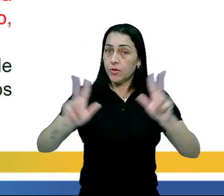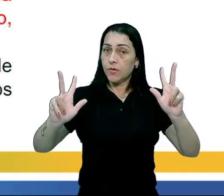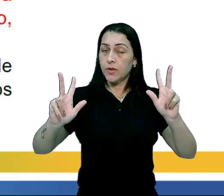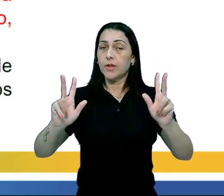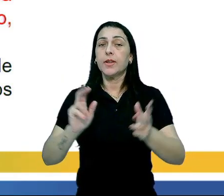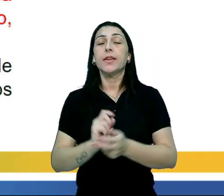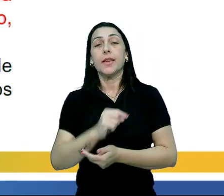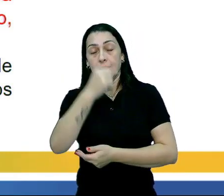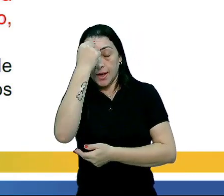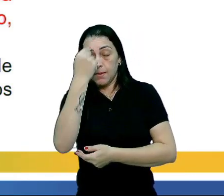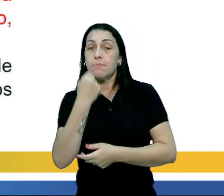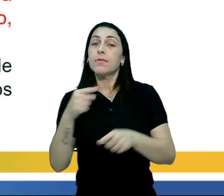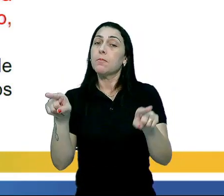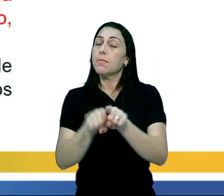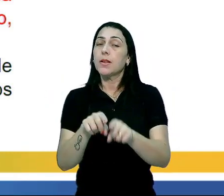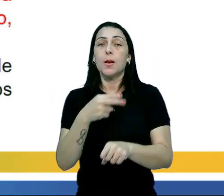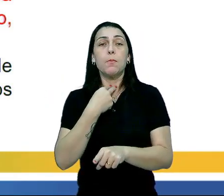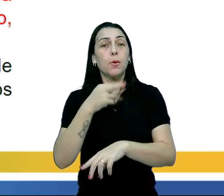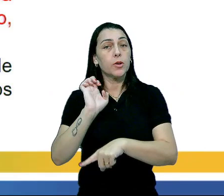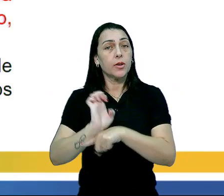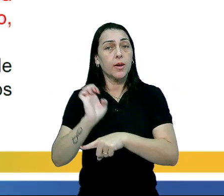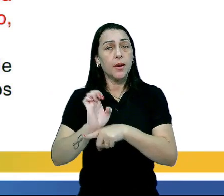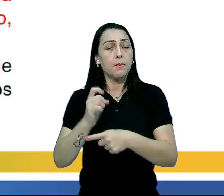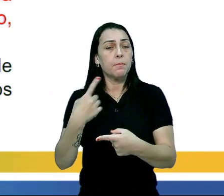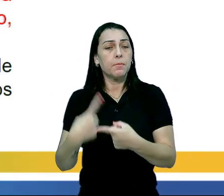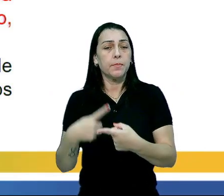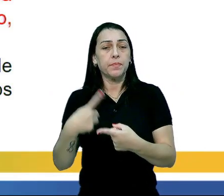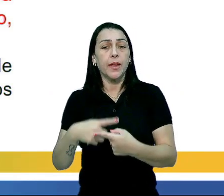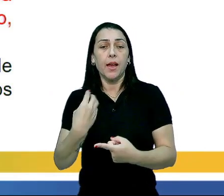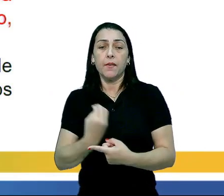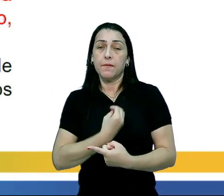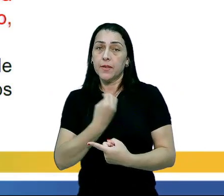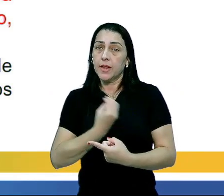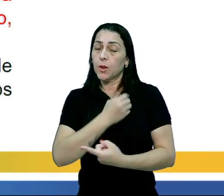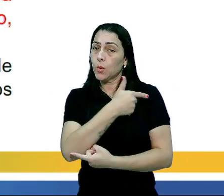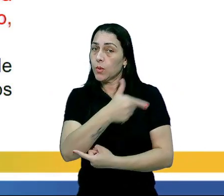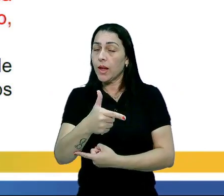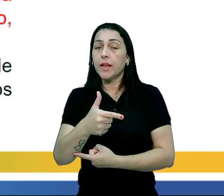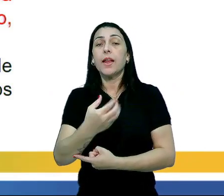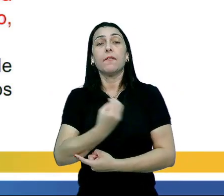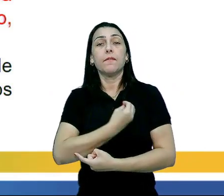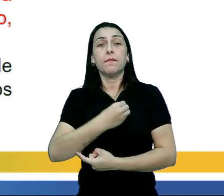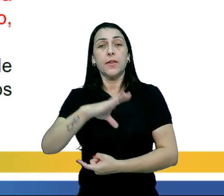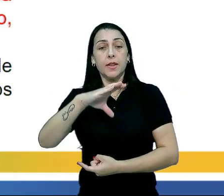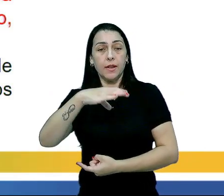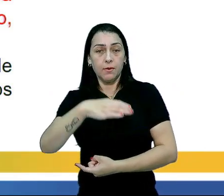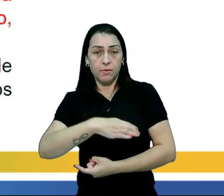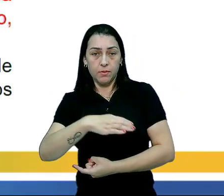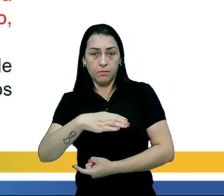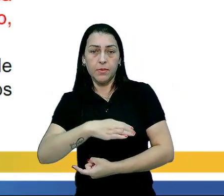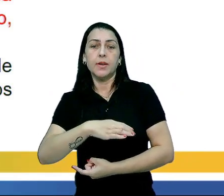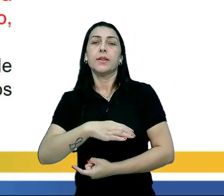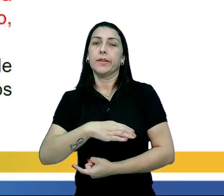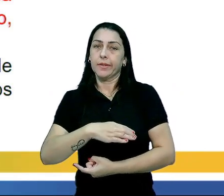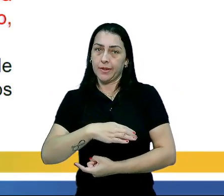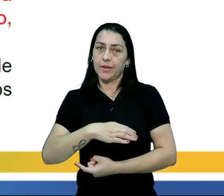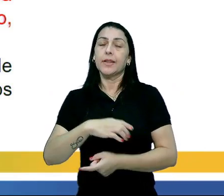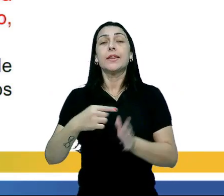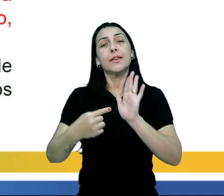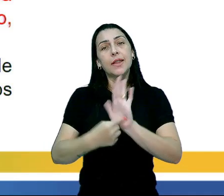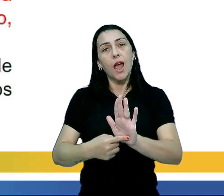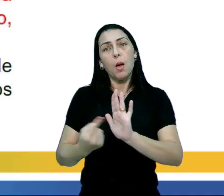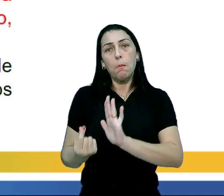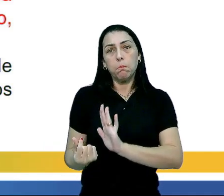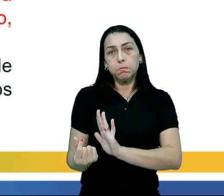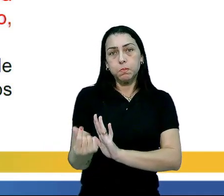a imagem também não pode ser a letra E, porque a imagem em nenhum momento fala sobre a vida urbana, que apresenta